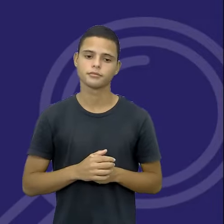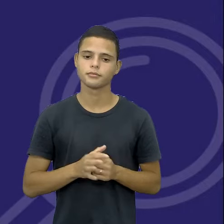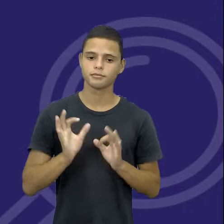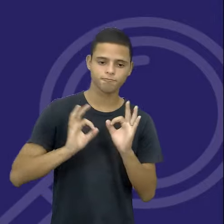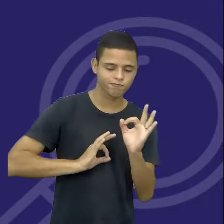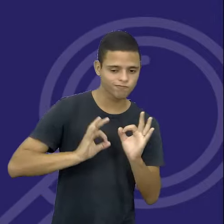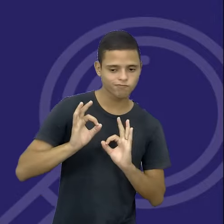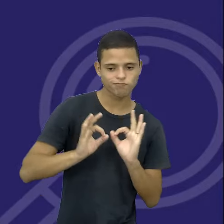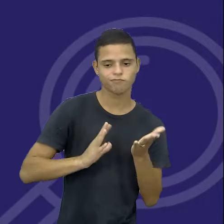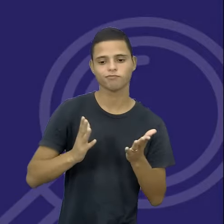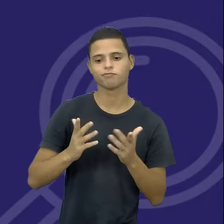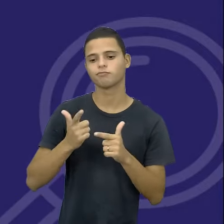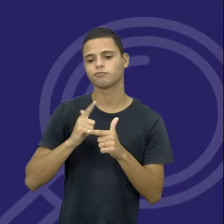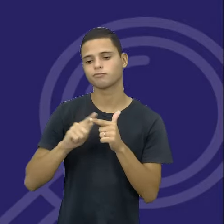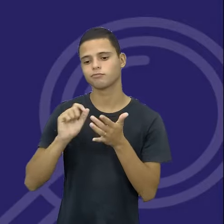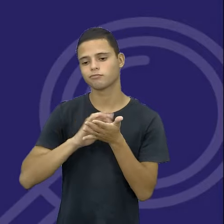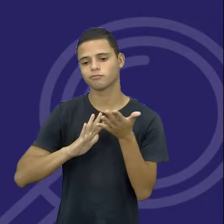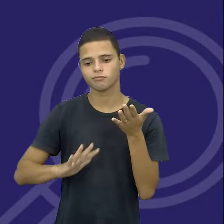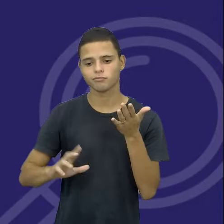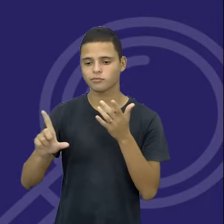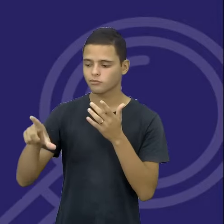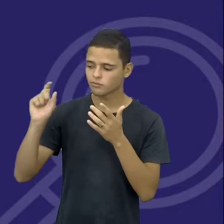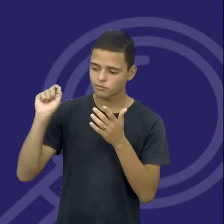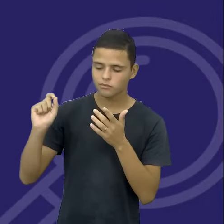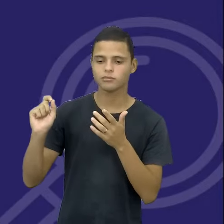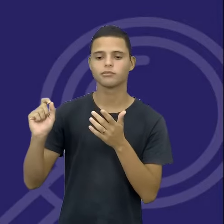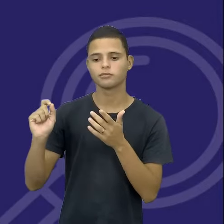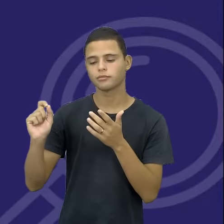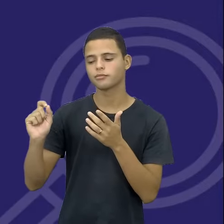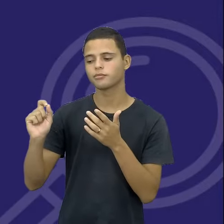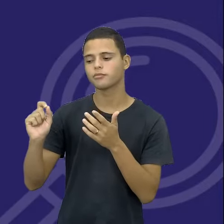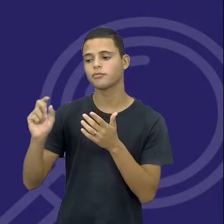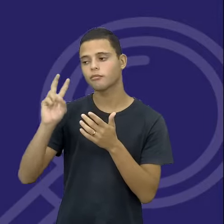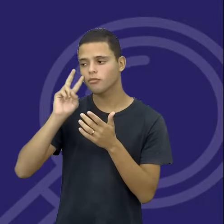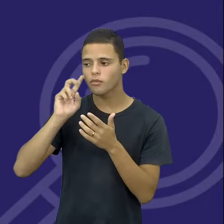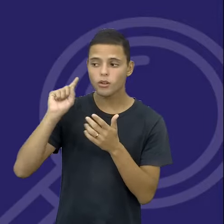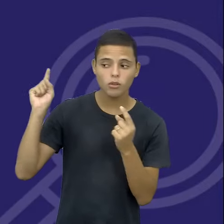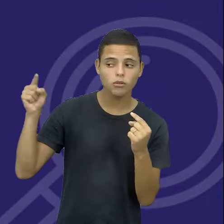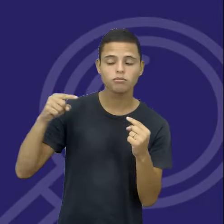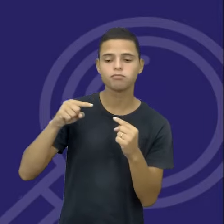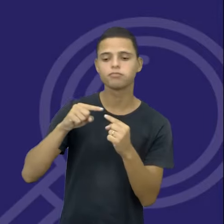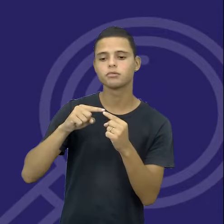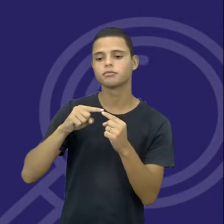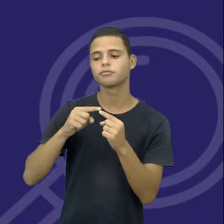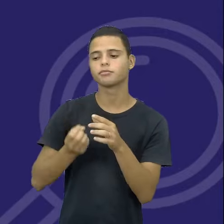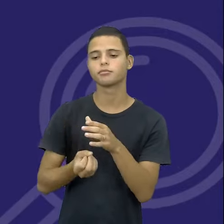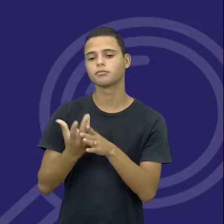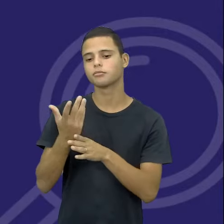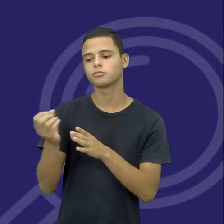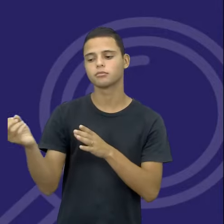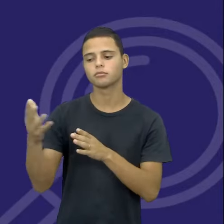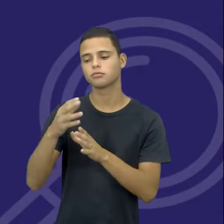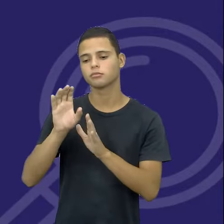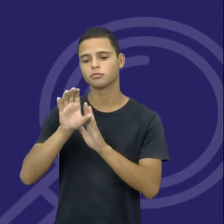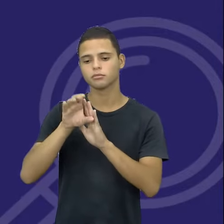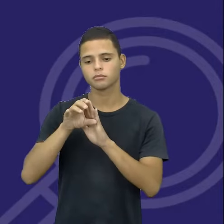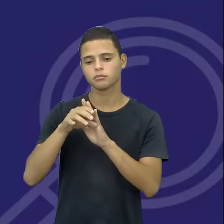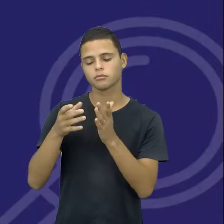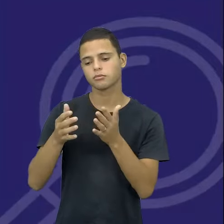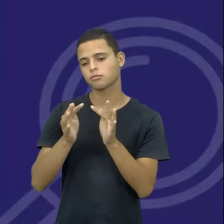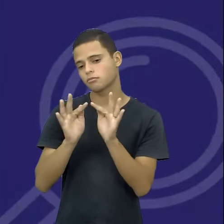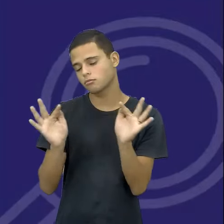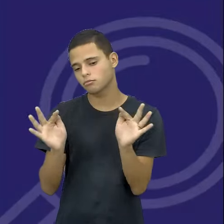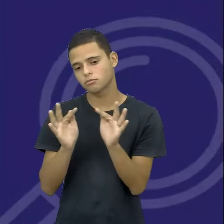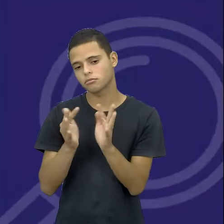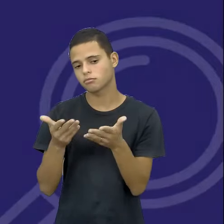preparação do problema, selecionar um problema visando a construção de um novo conceito, princípio, né,